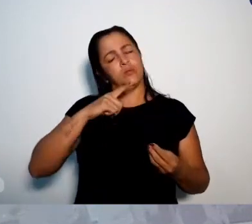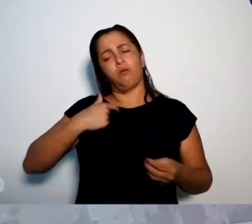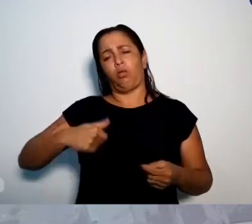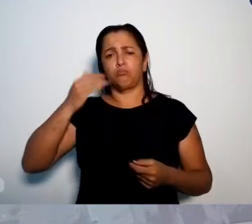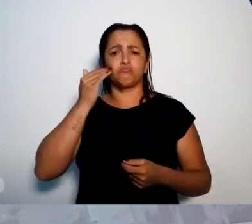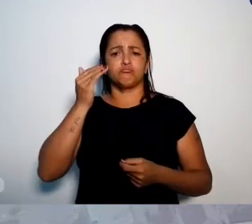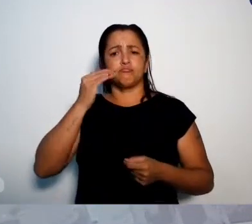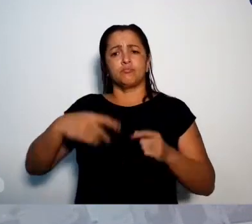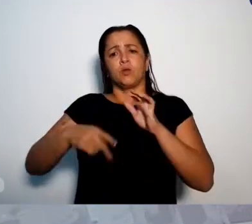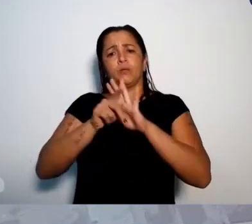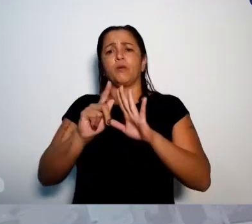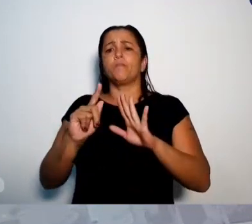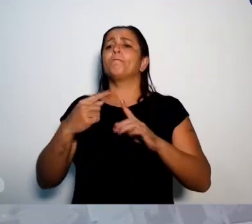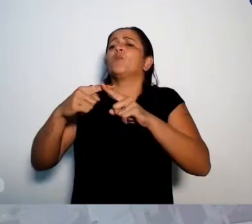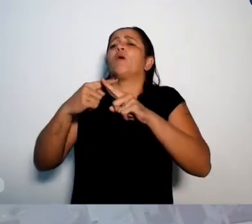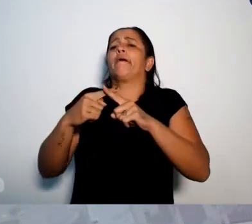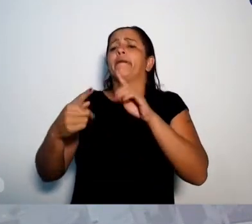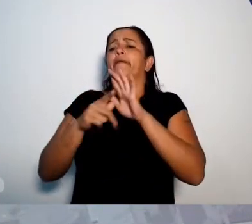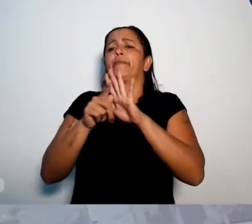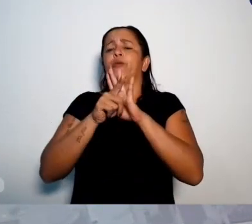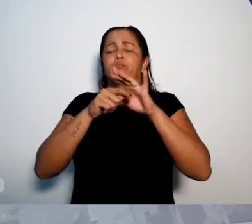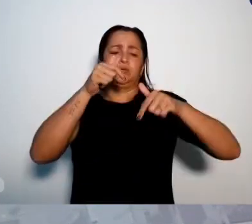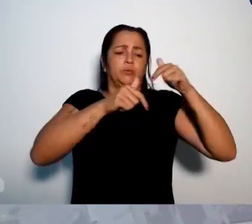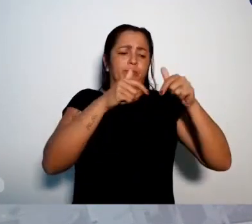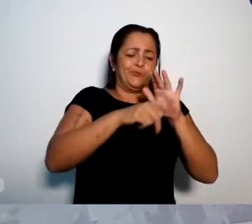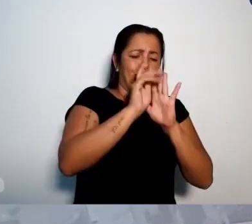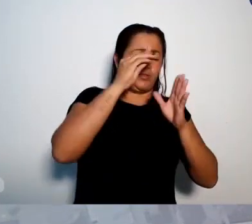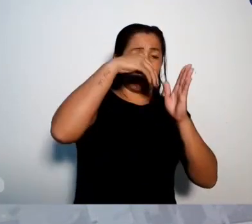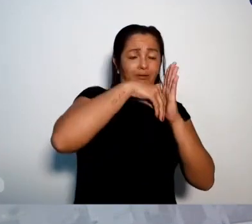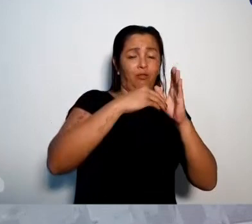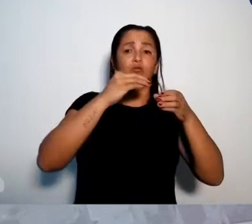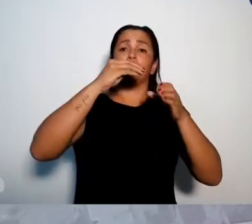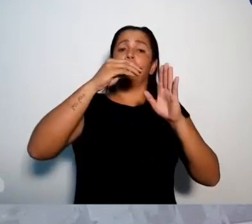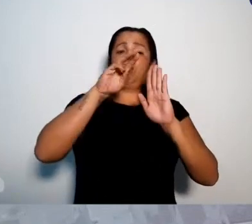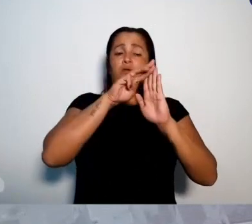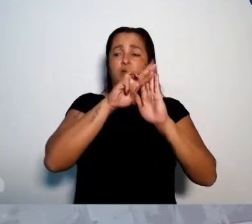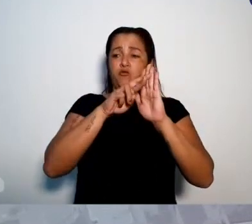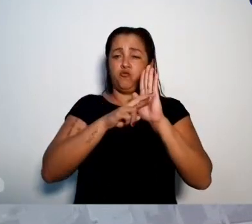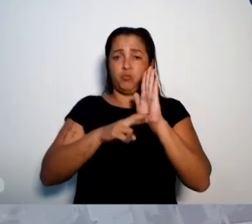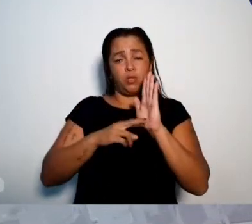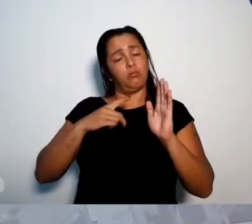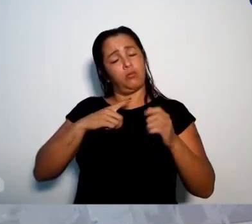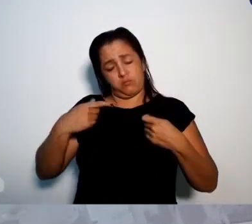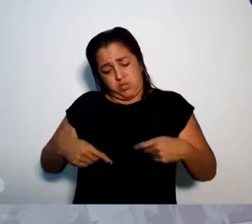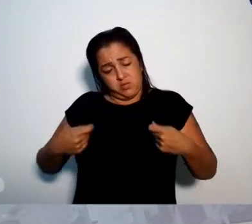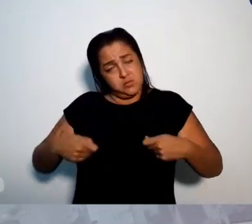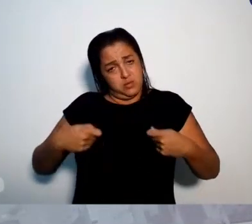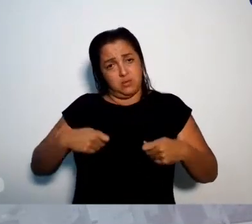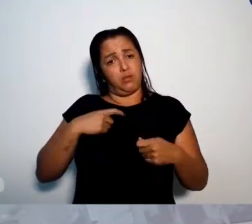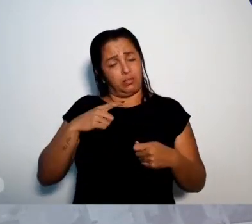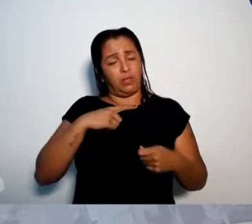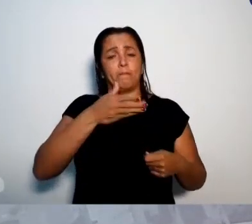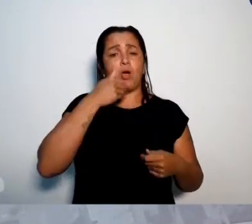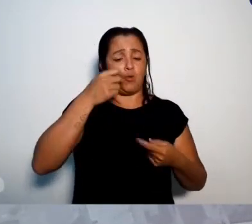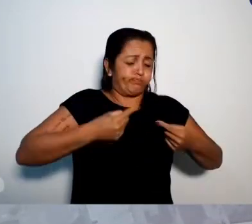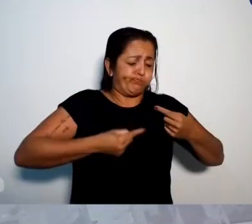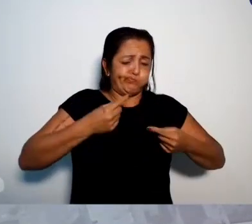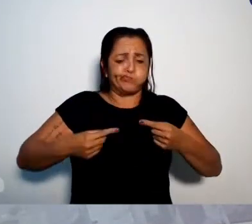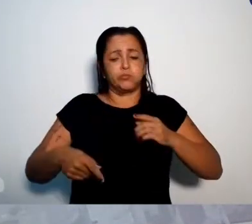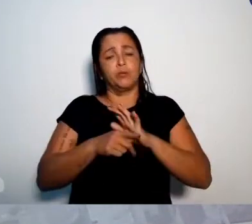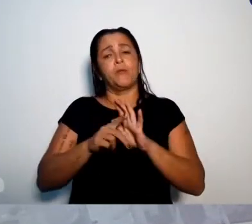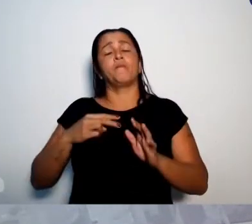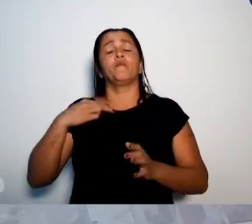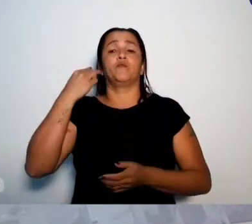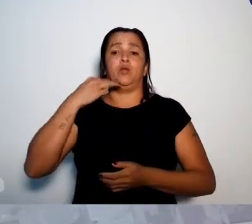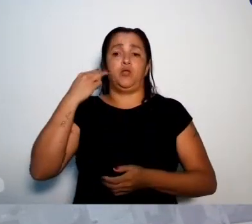do destaque no nosso regimento precisa ser melhor discutido por nós, vereadores. Eu acho que existem algumas situações onde o